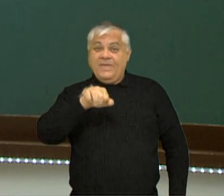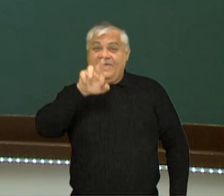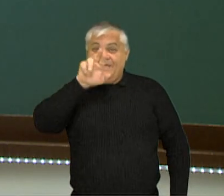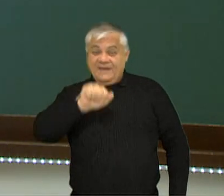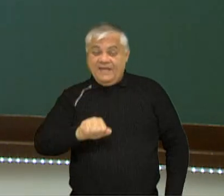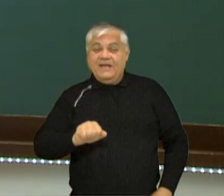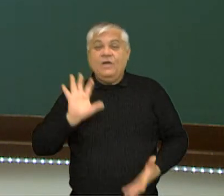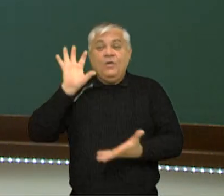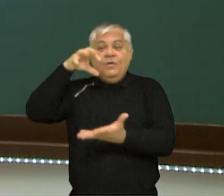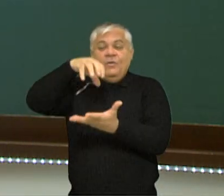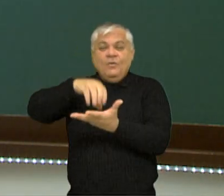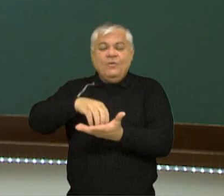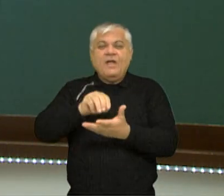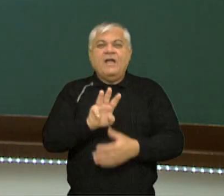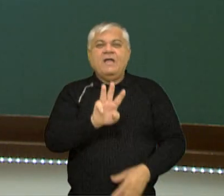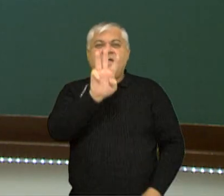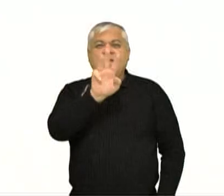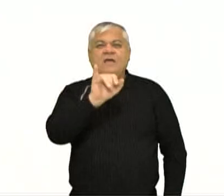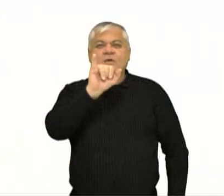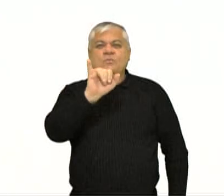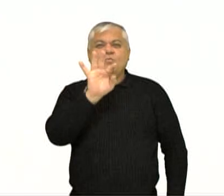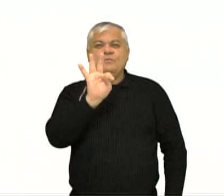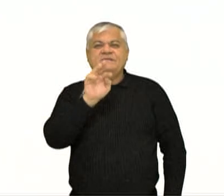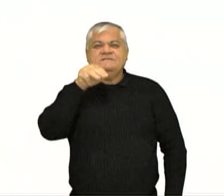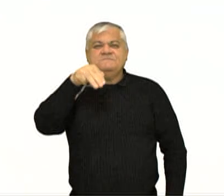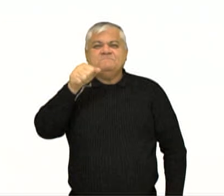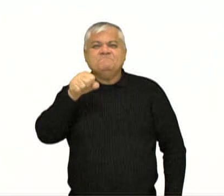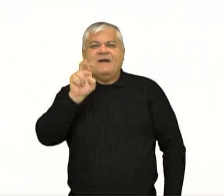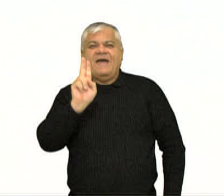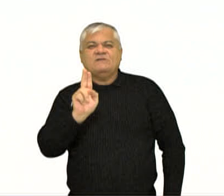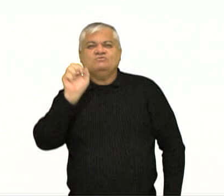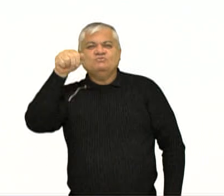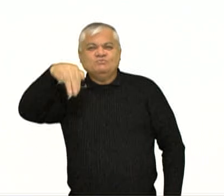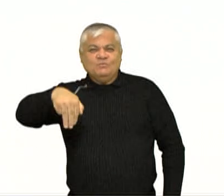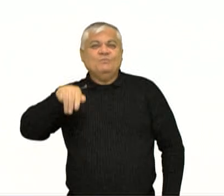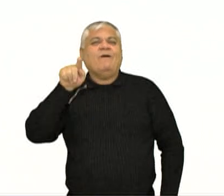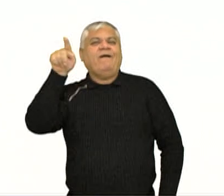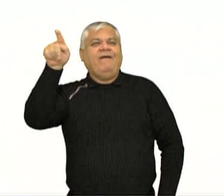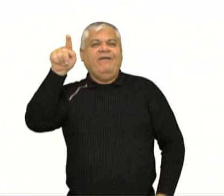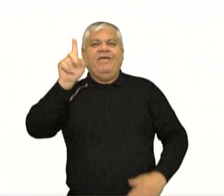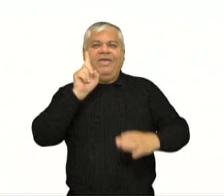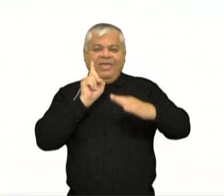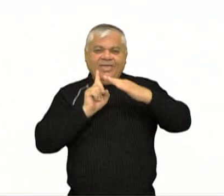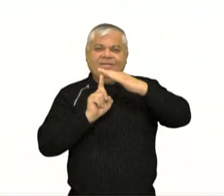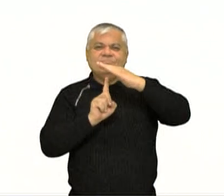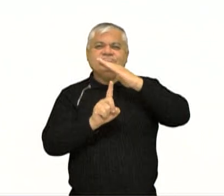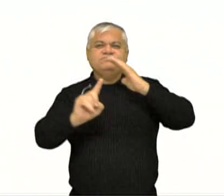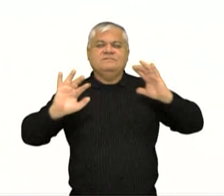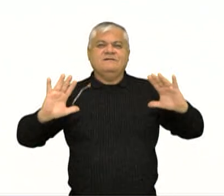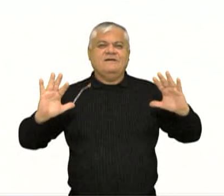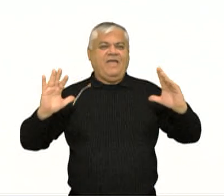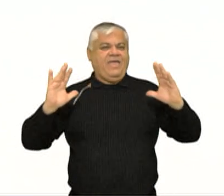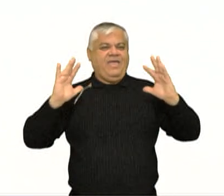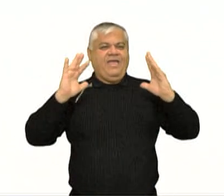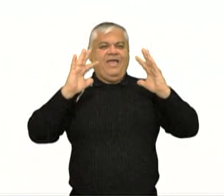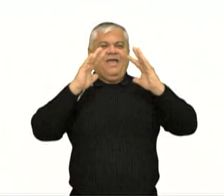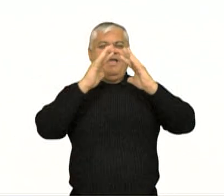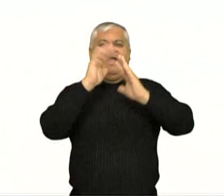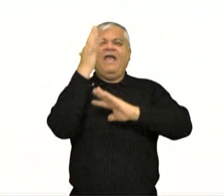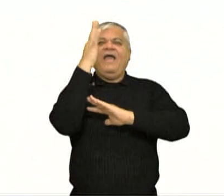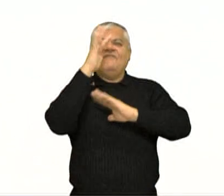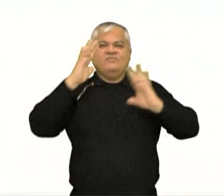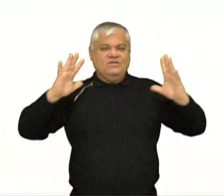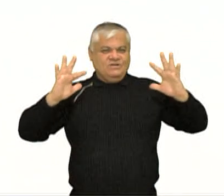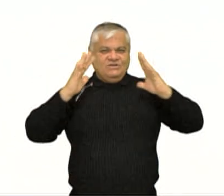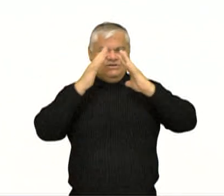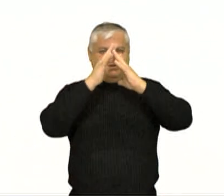Colônia Vitmarsum. Essa é a entrada da colônia. Olha que bacana, né? Você passar de bicicleta por esse